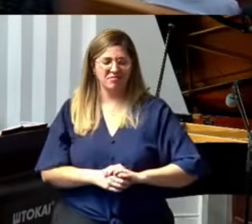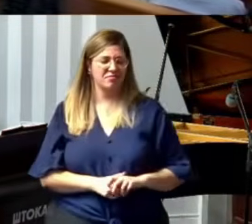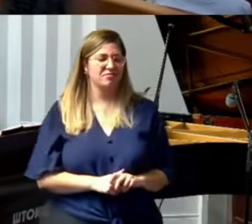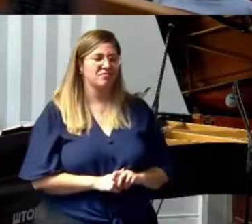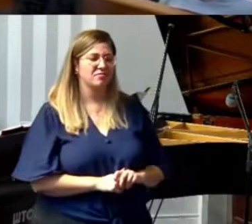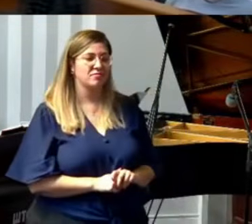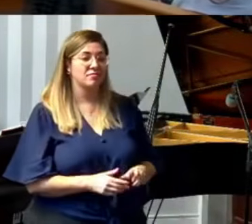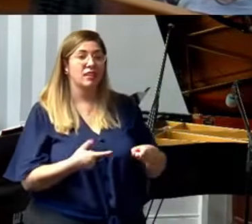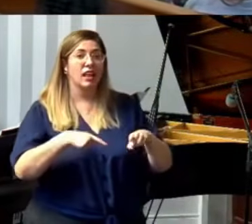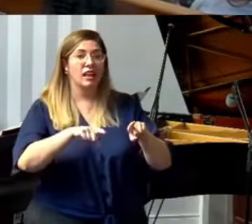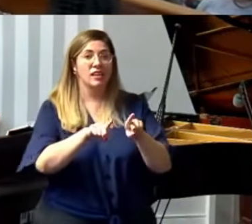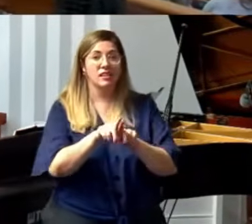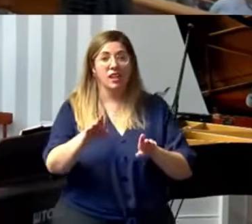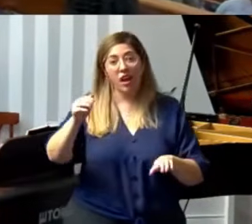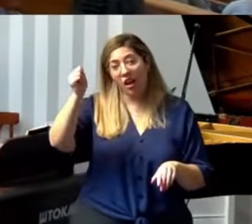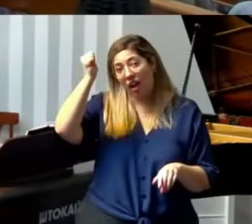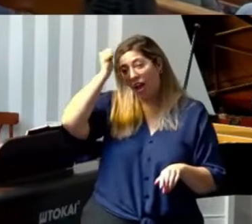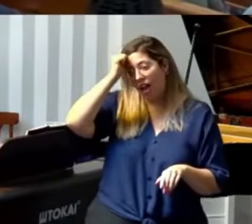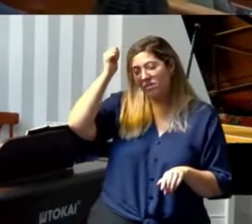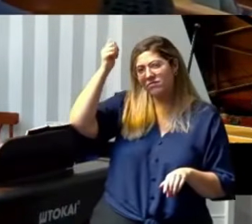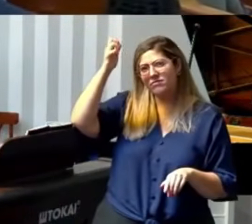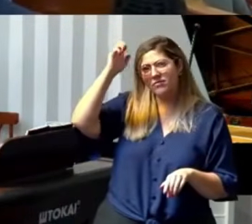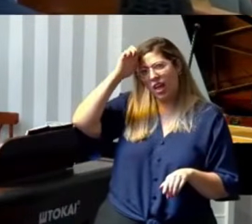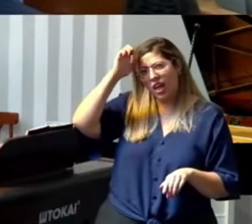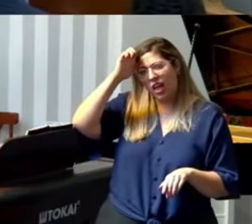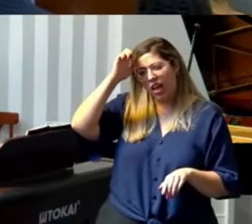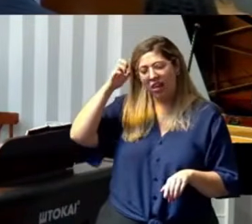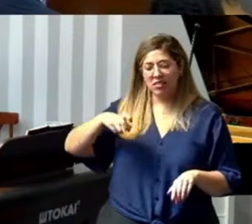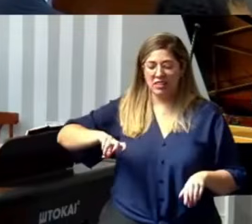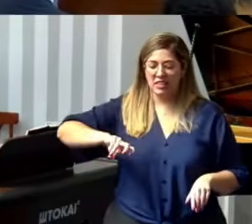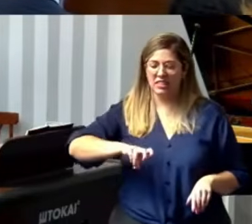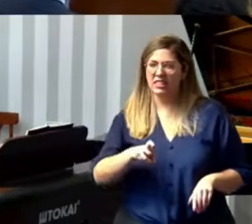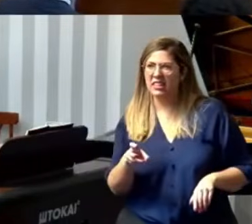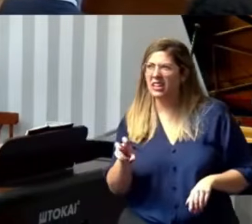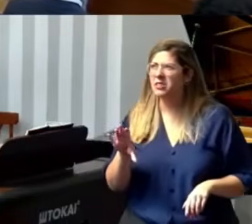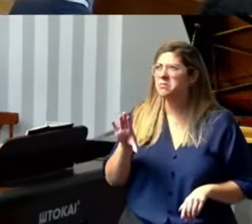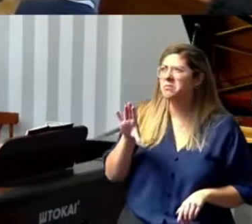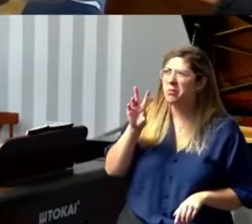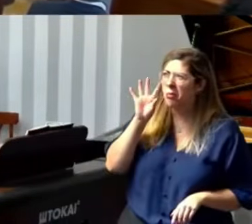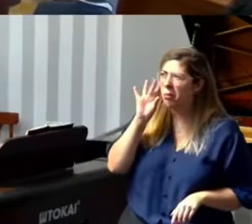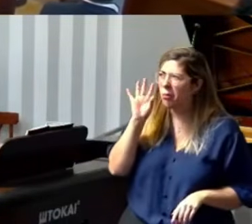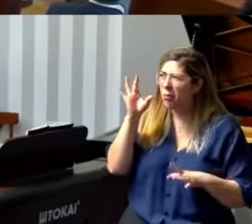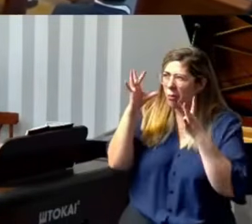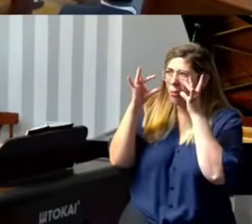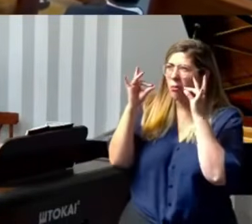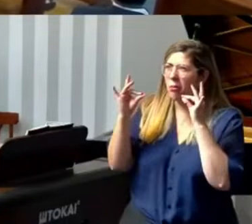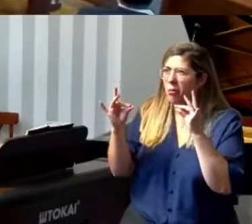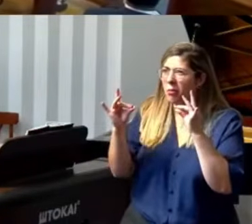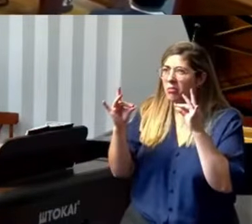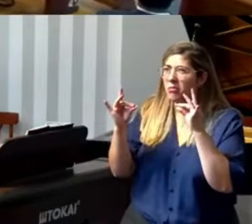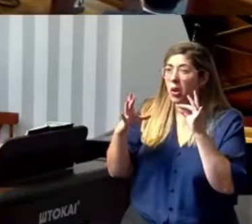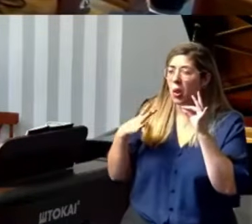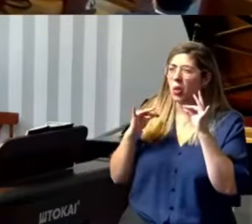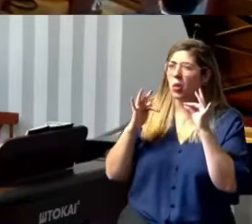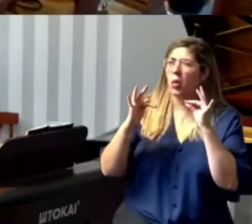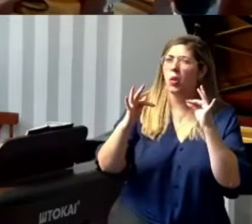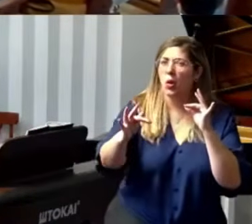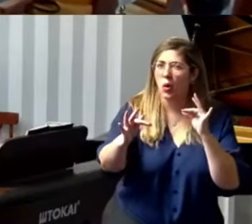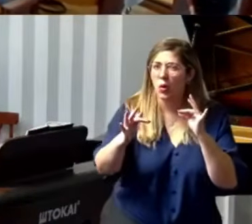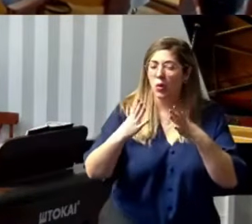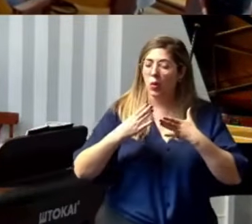se dirigindo à serpente, ouvindo que um dia o descendente da mulher esmagaria a cabeça da